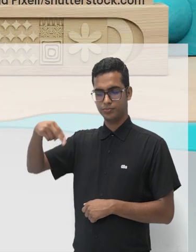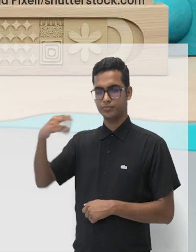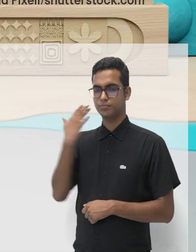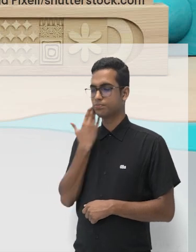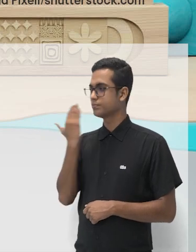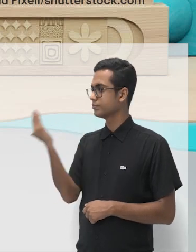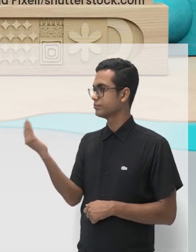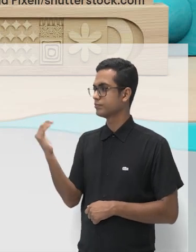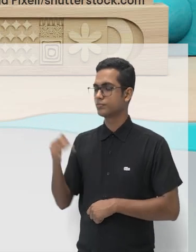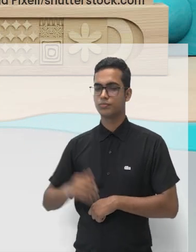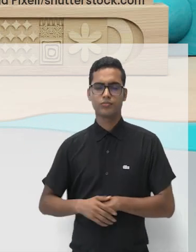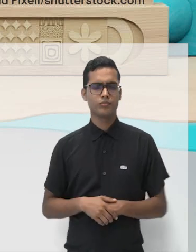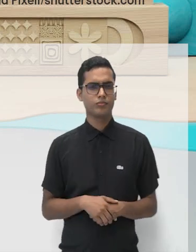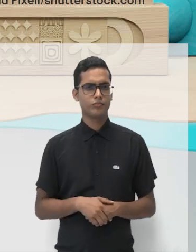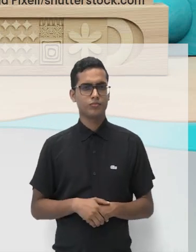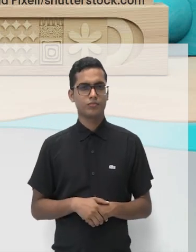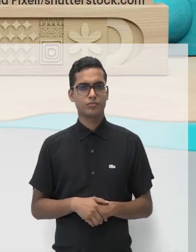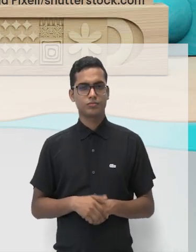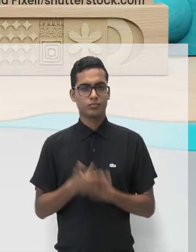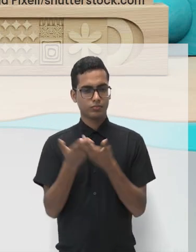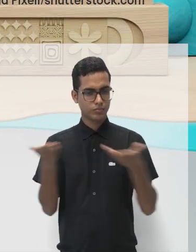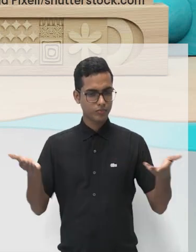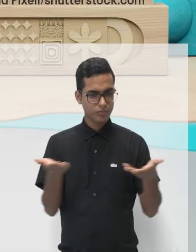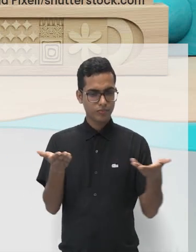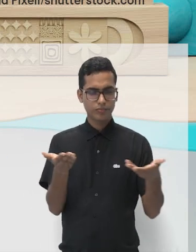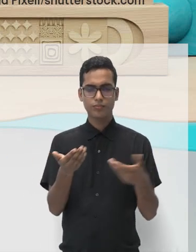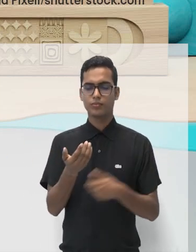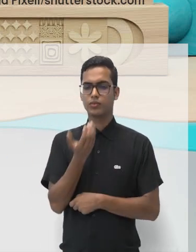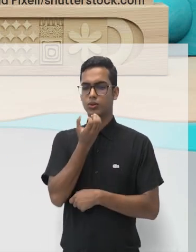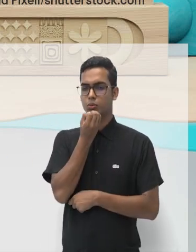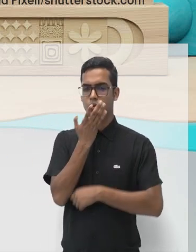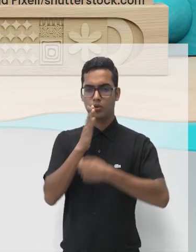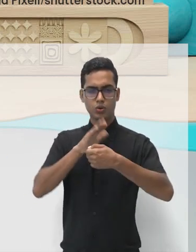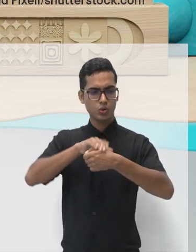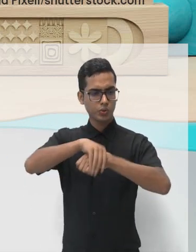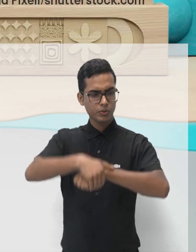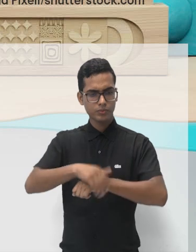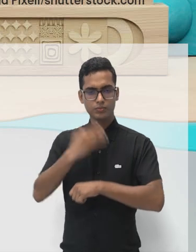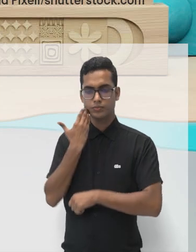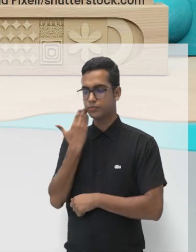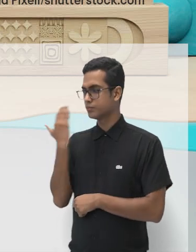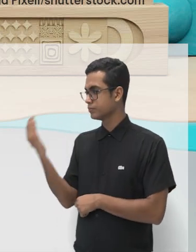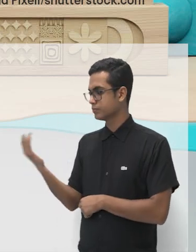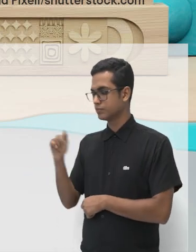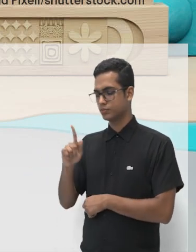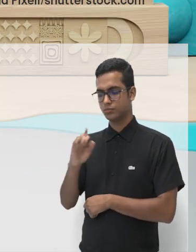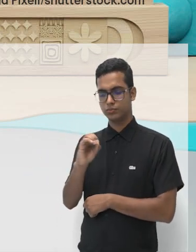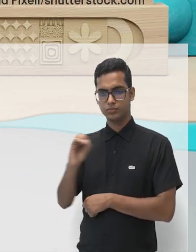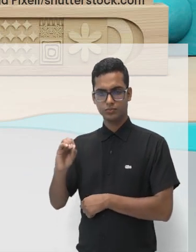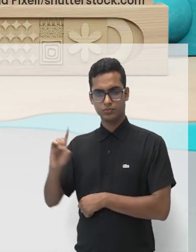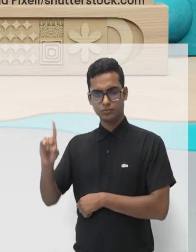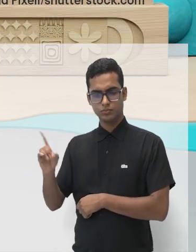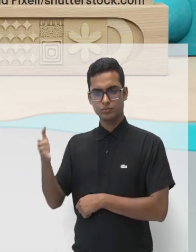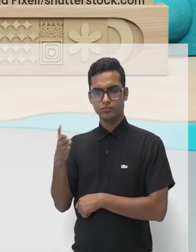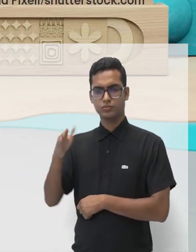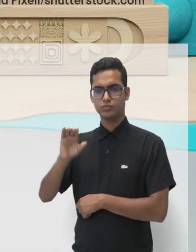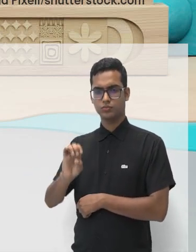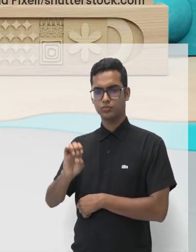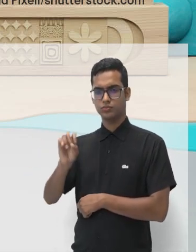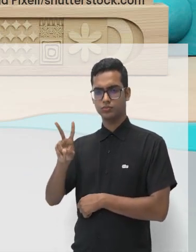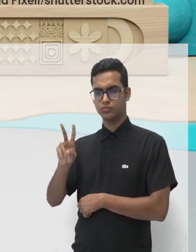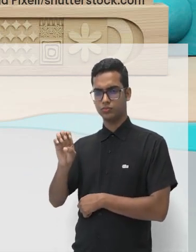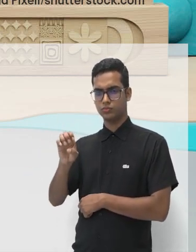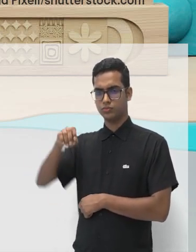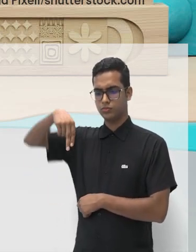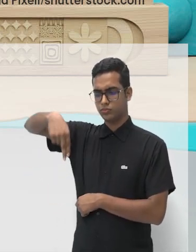good afternoon. Boa noite. Temos aqui o good evening. Esse boa noite é para quando